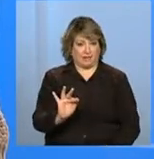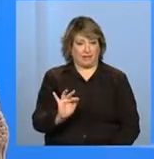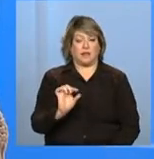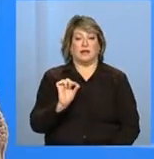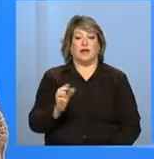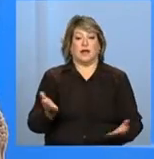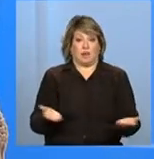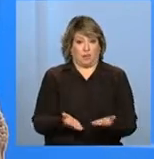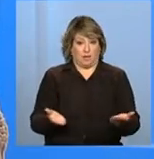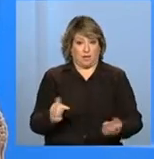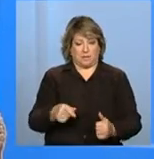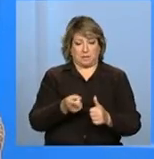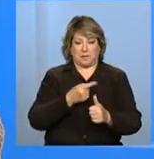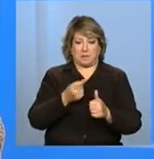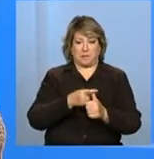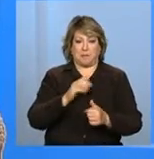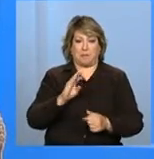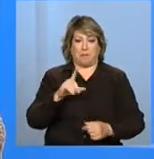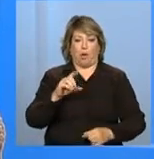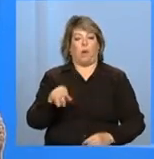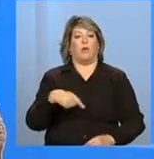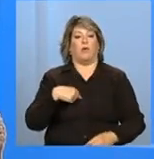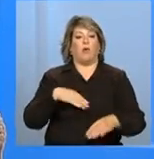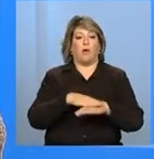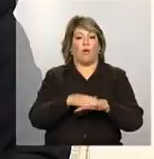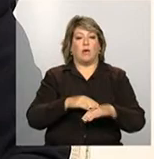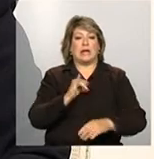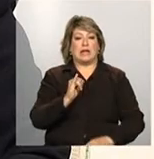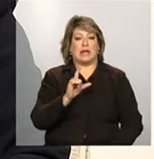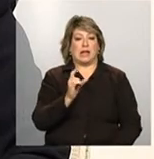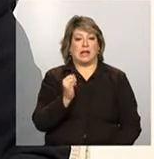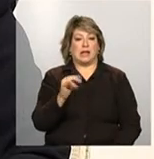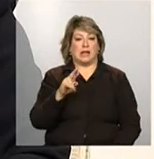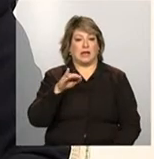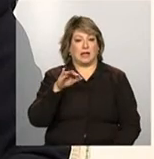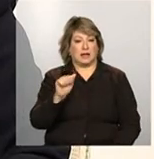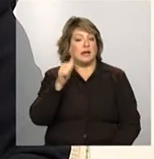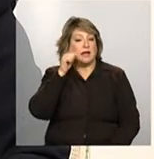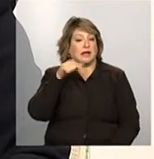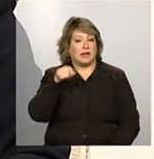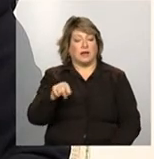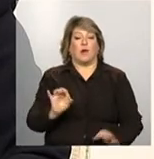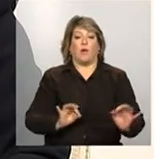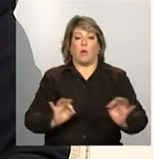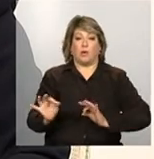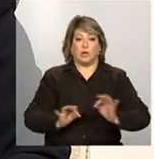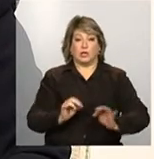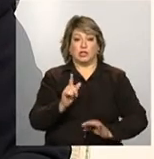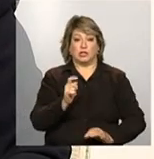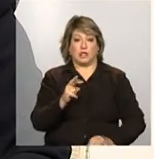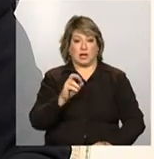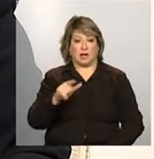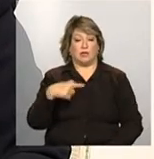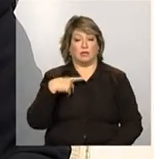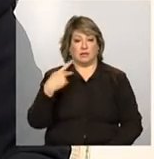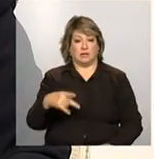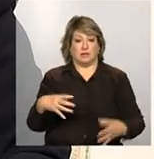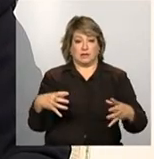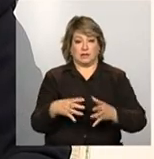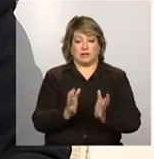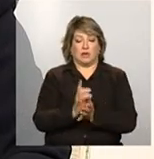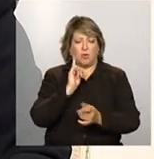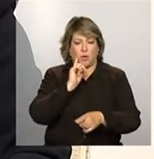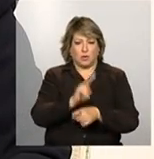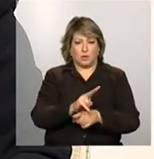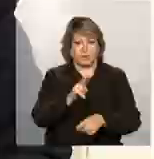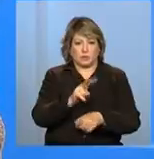Nesse primeiro bloco, eu converso com Ilíria Bonetti Yoshida, que é coordenadora geral de